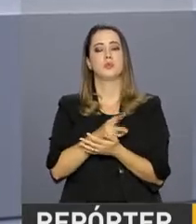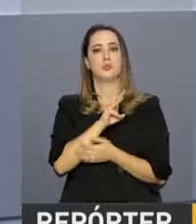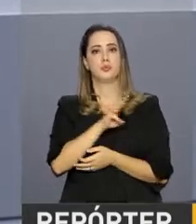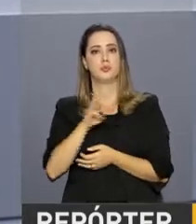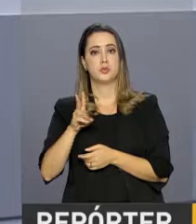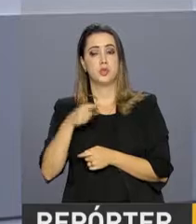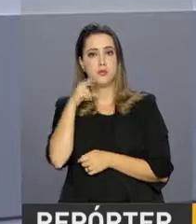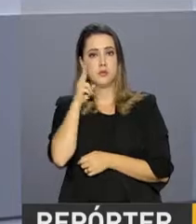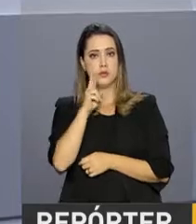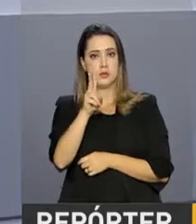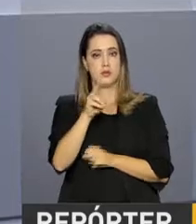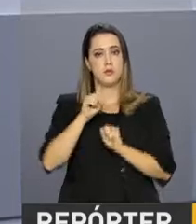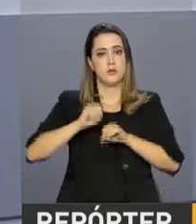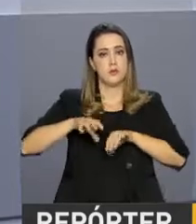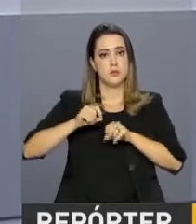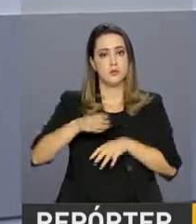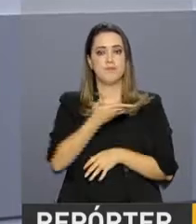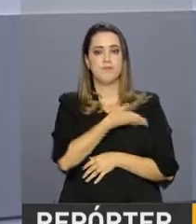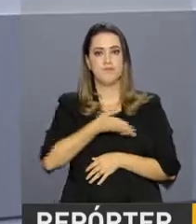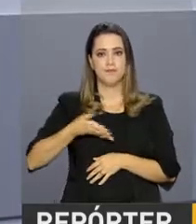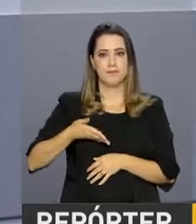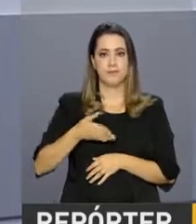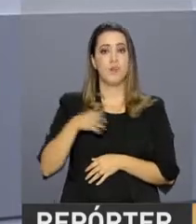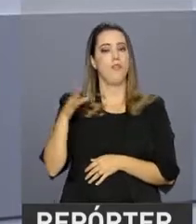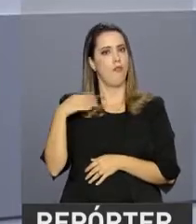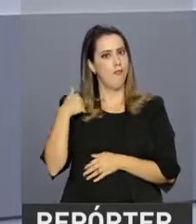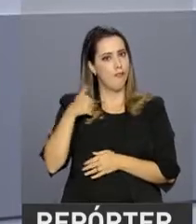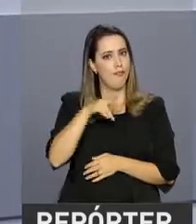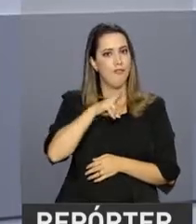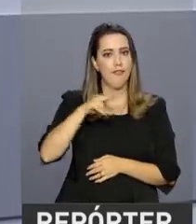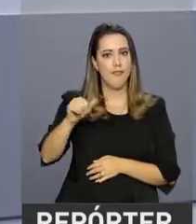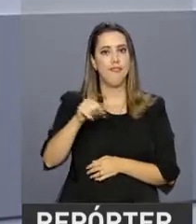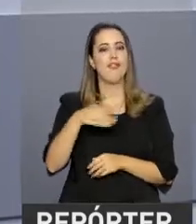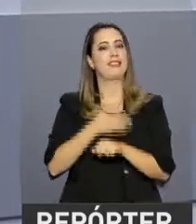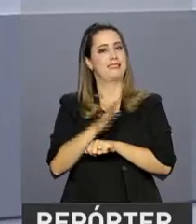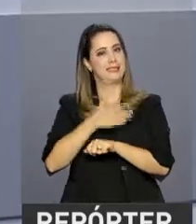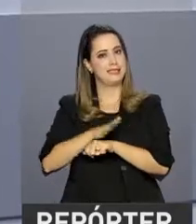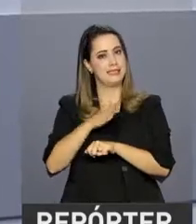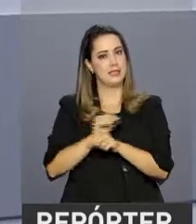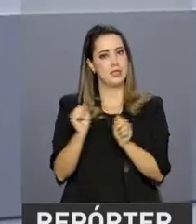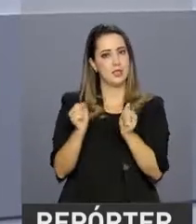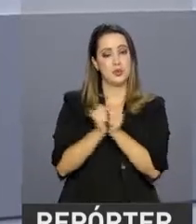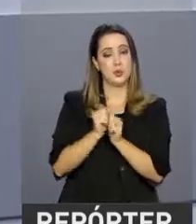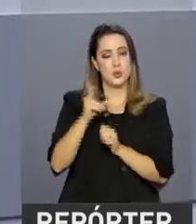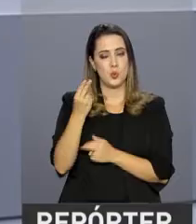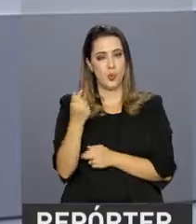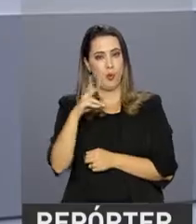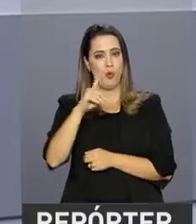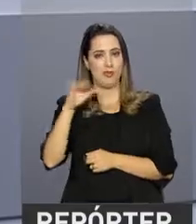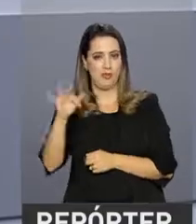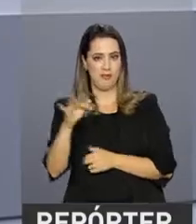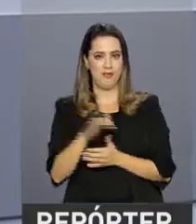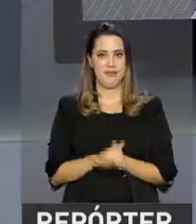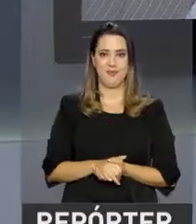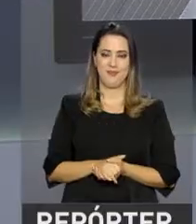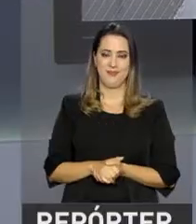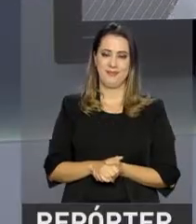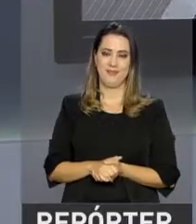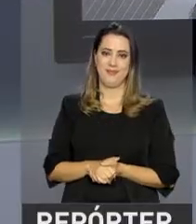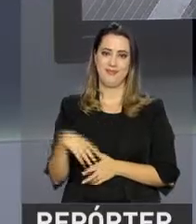materiais didáticos da disciplina corre lá que ainda dá tempo de treinar como os estudantes aqui do distrito federal